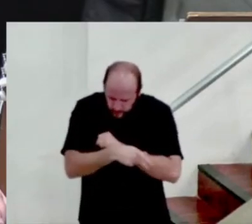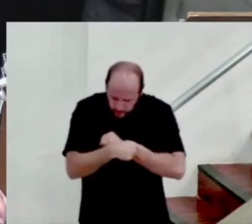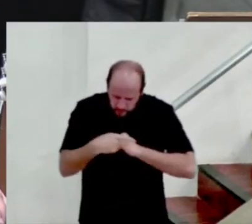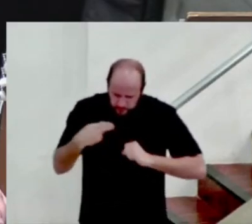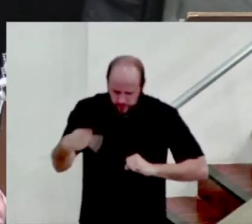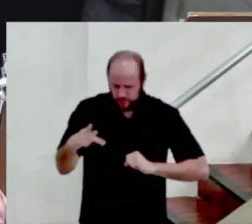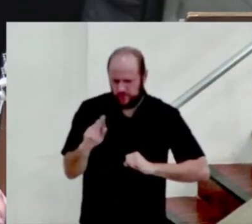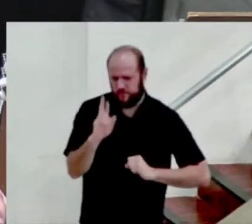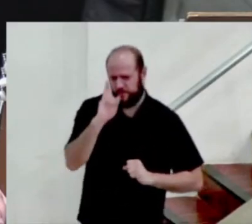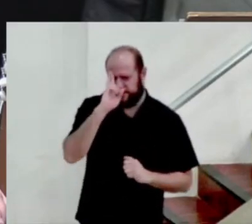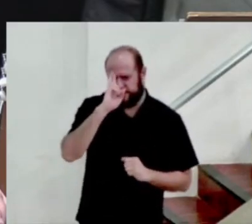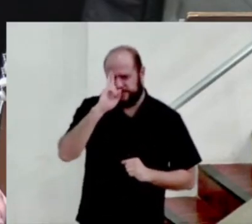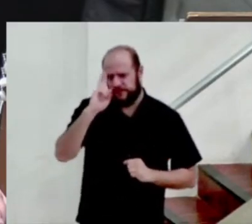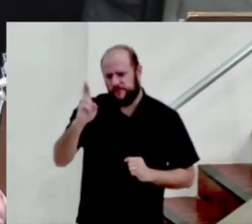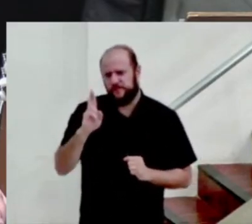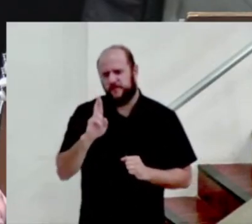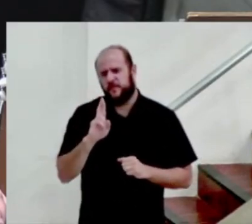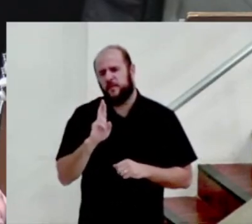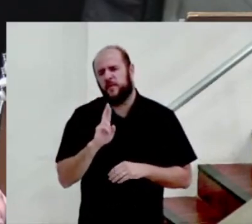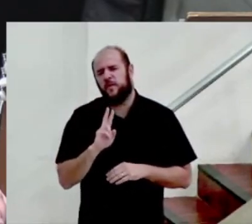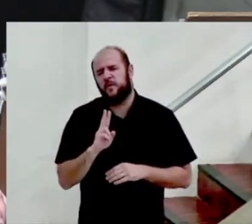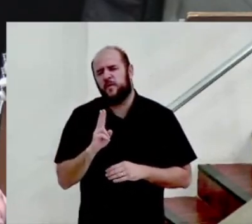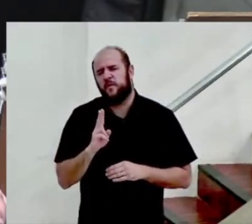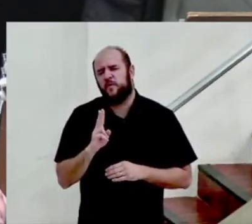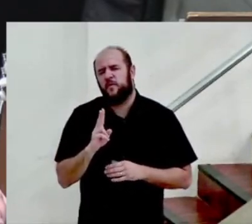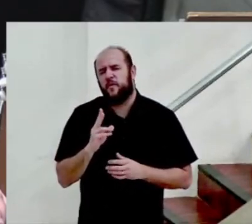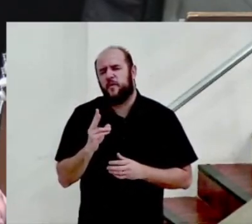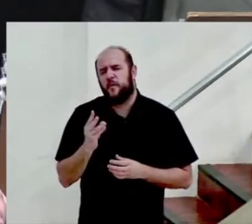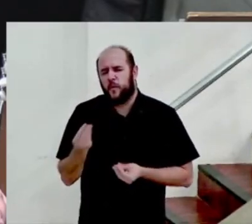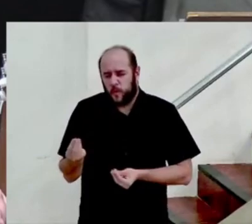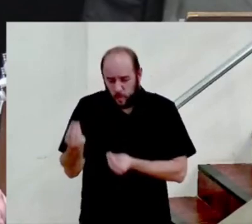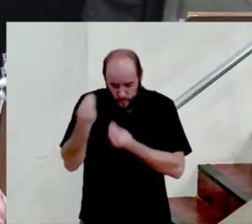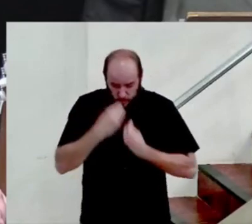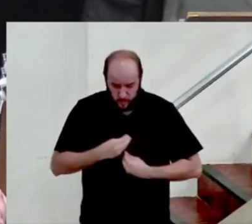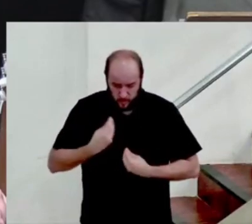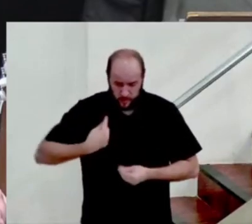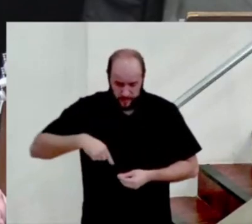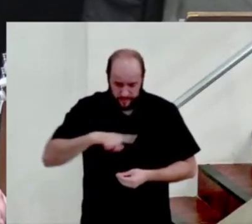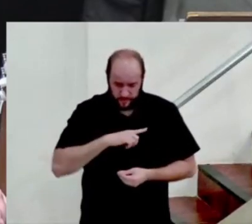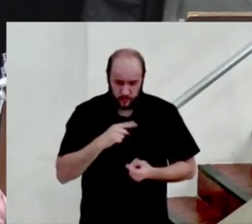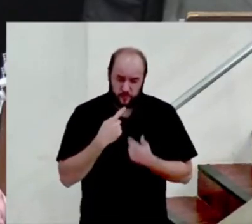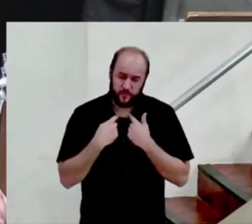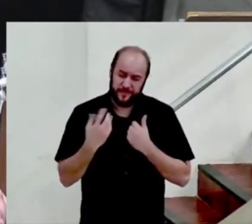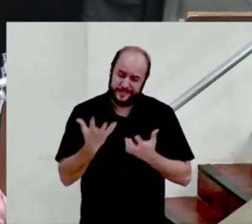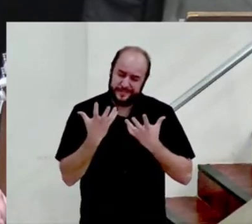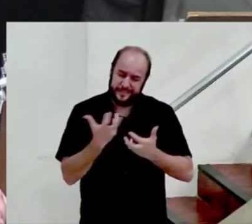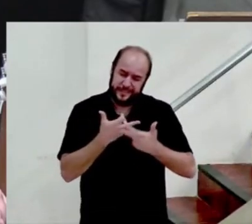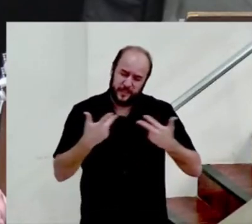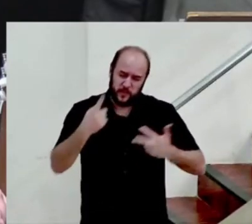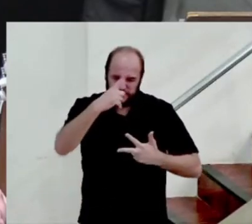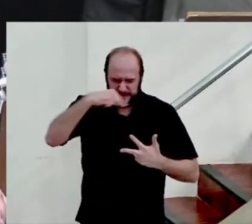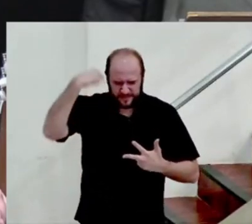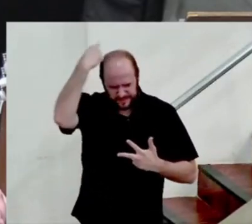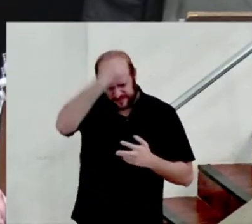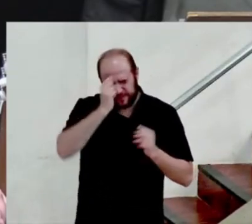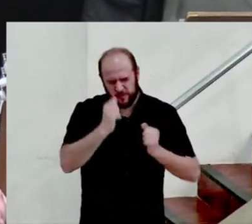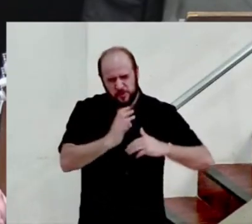Senhor nutra em nós um desejo por aquilo que é santo, que nossas mãos